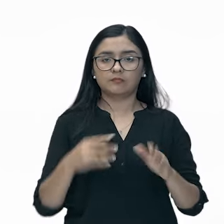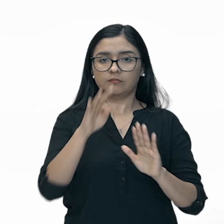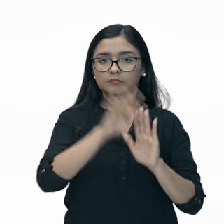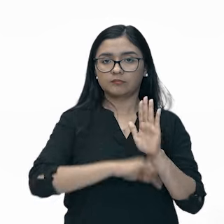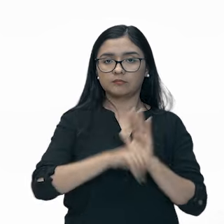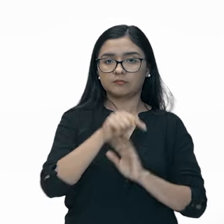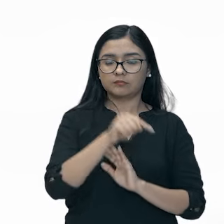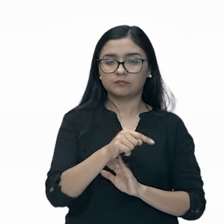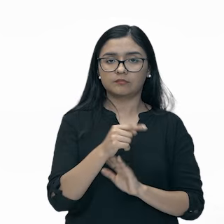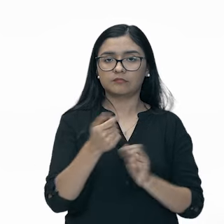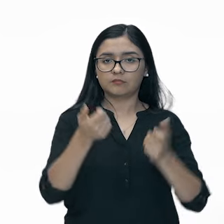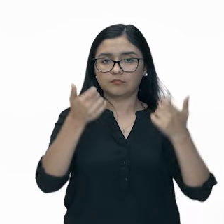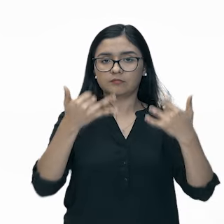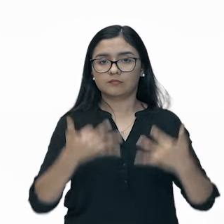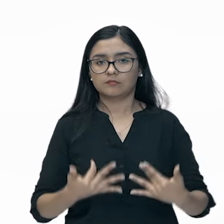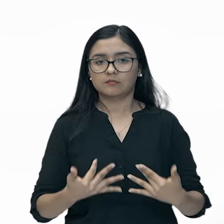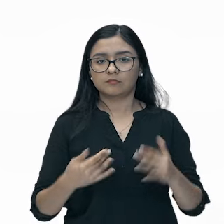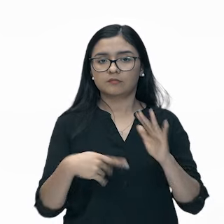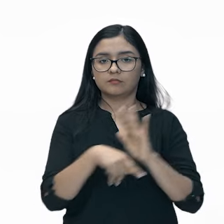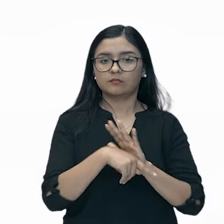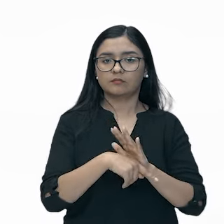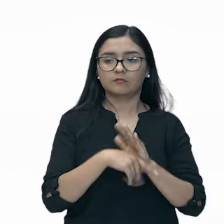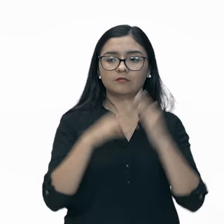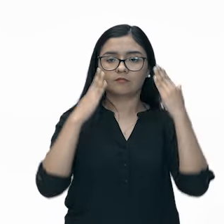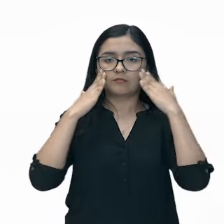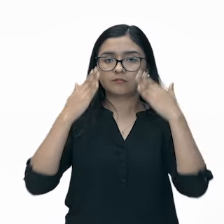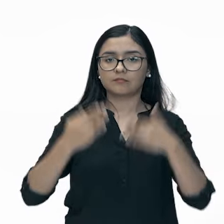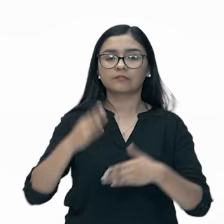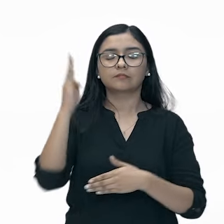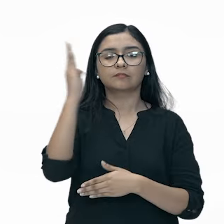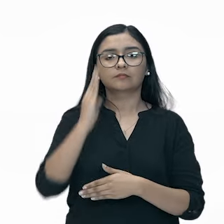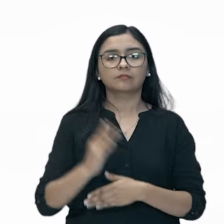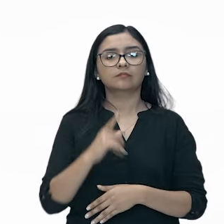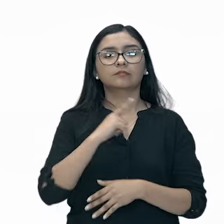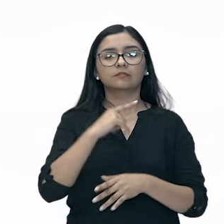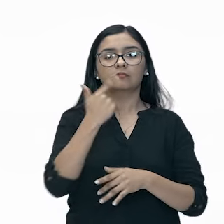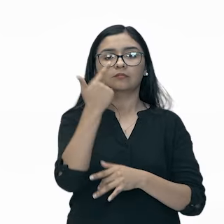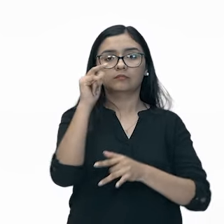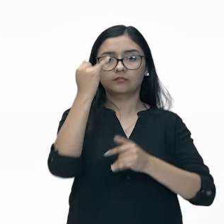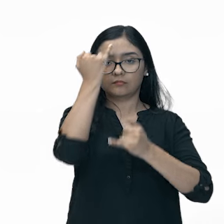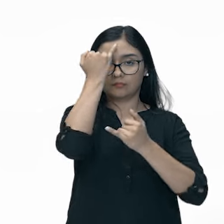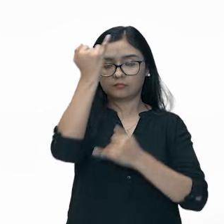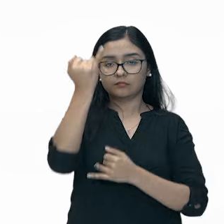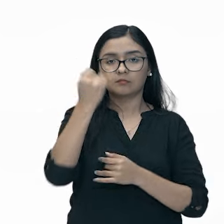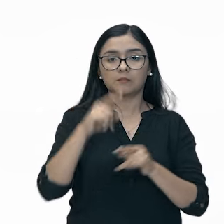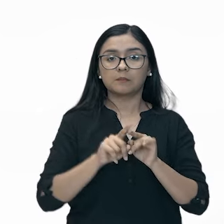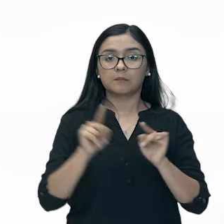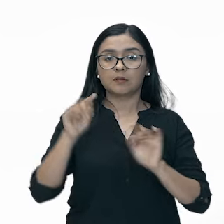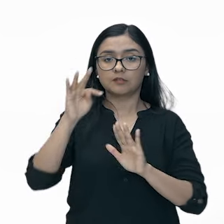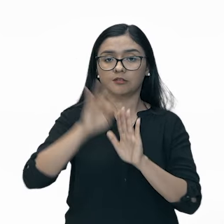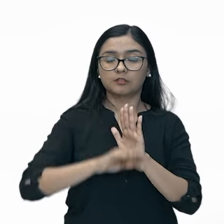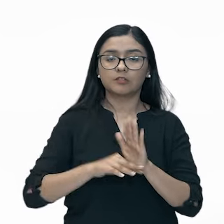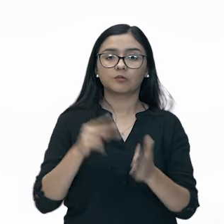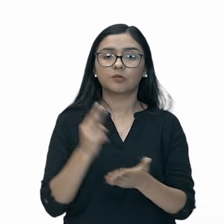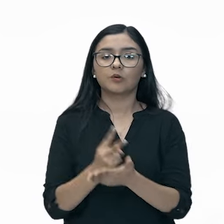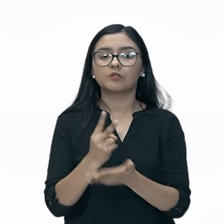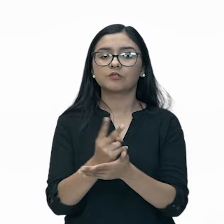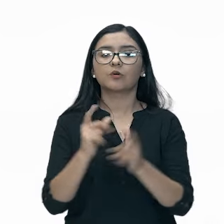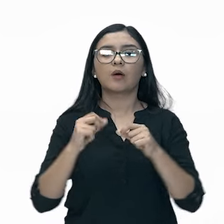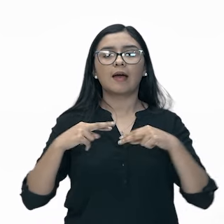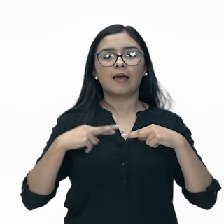disse quando tratou do Brasil Ele trouxe outras ideias mas veja que neste texto eu mantive ali a